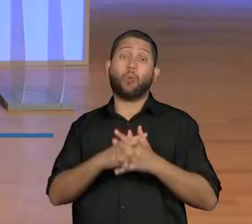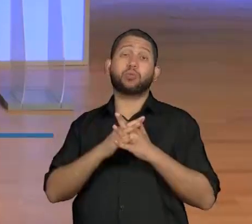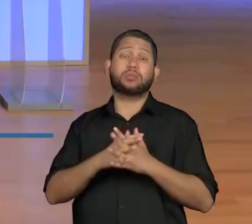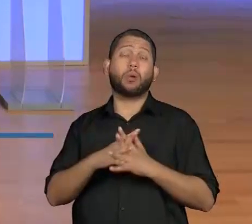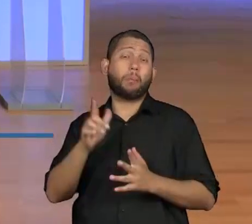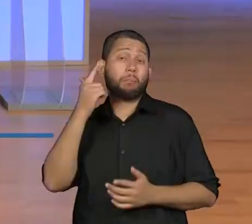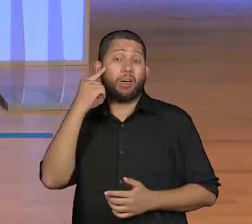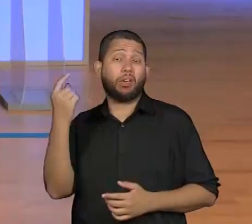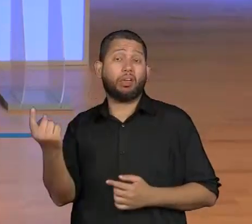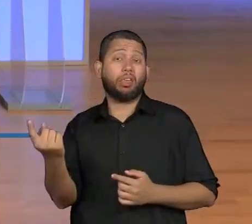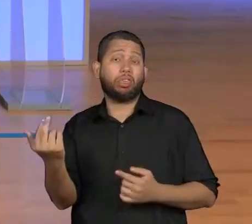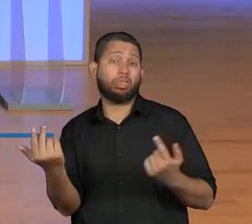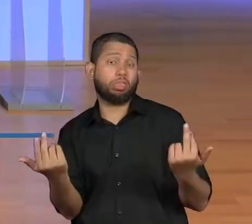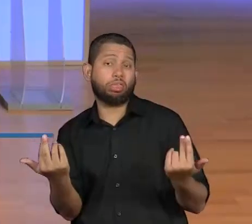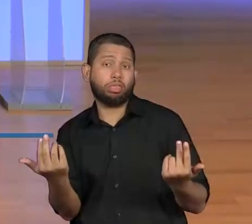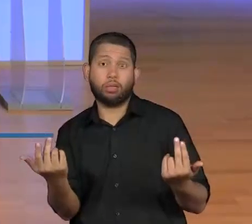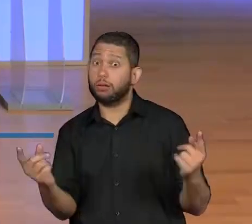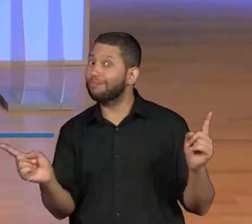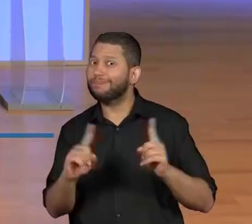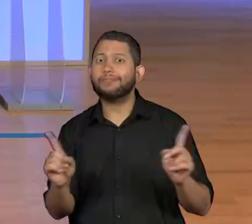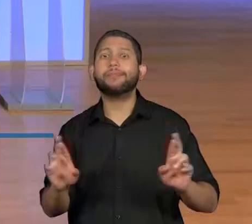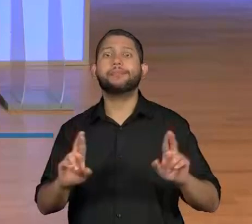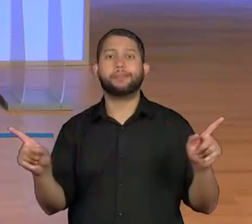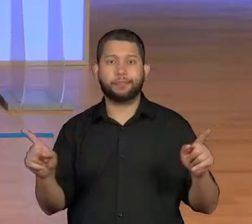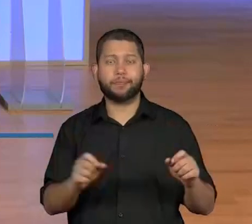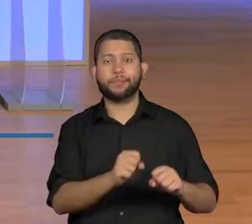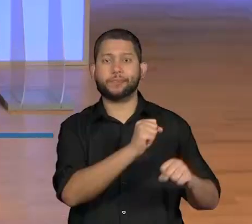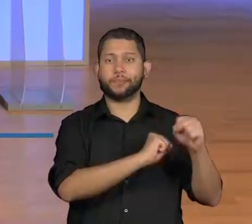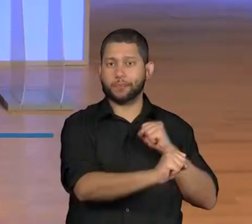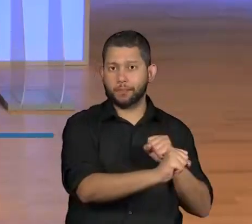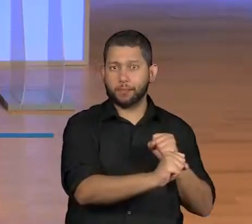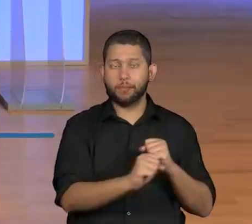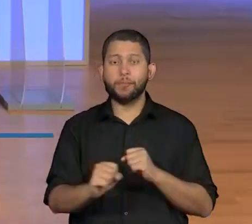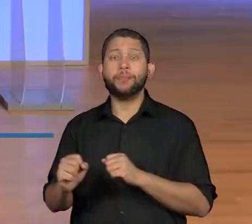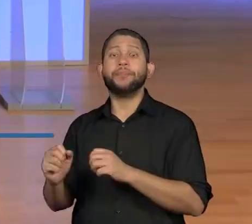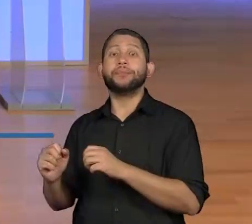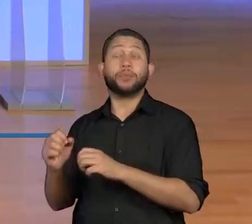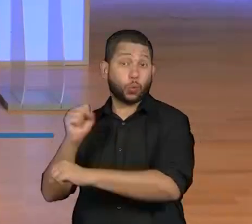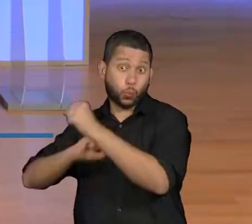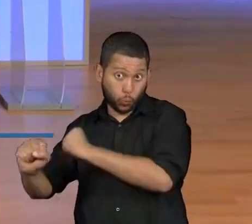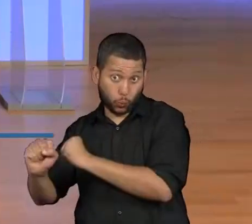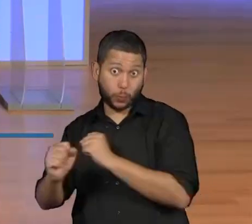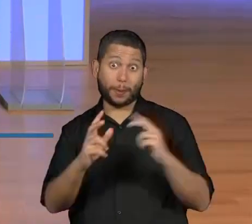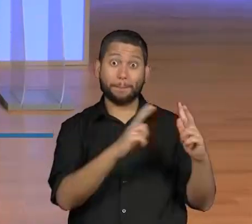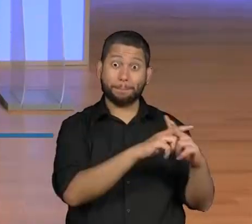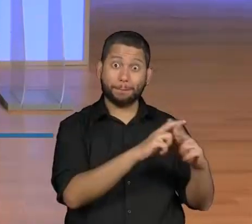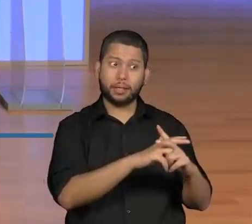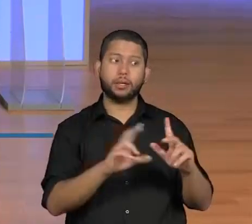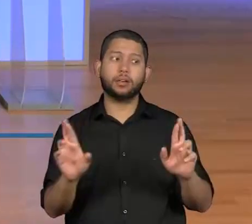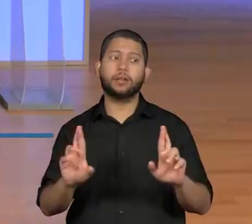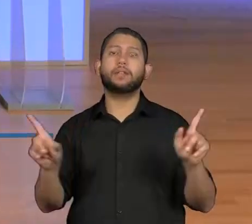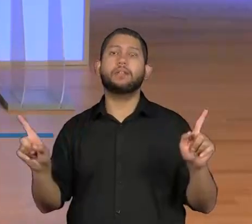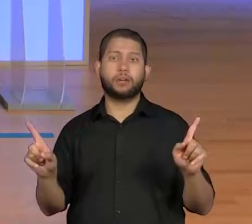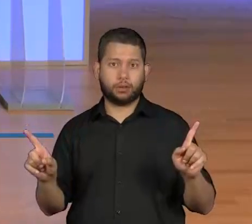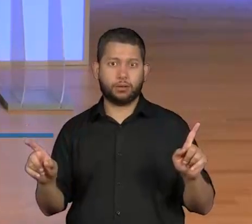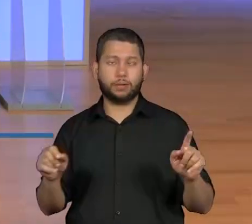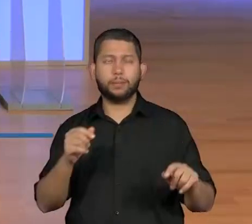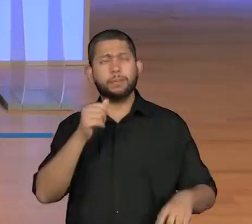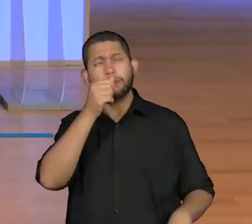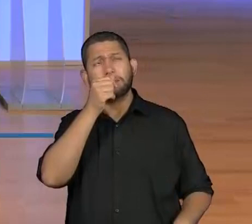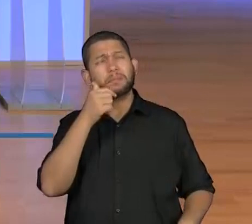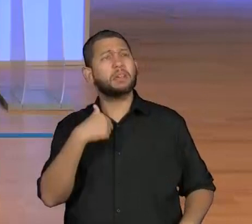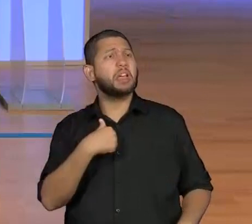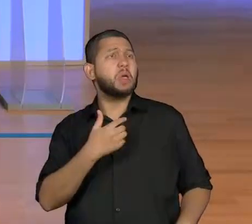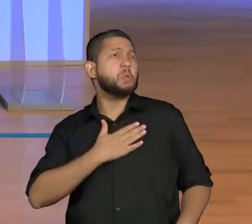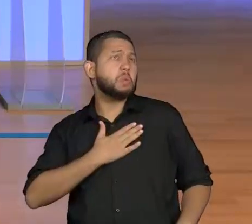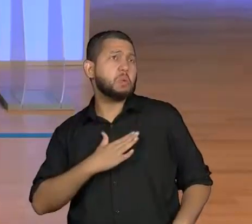confusão, mas a sim. gente precisa saber diferenciar, tá, pessoal? Uma coisa da outra. Porque muitas pessoas falam, eu não gosto